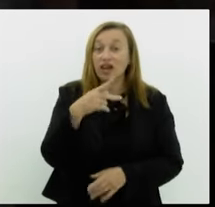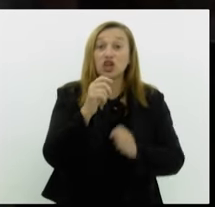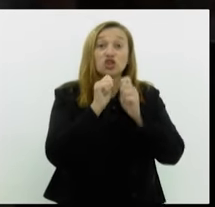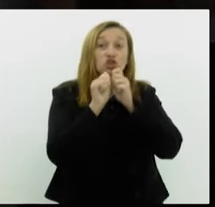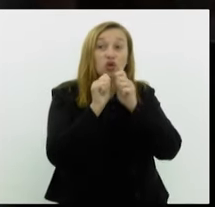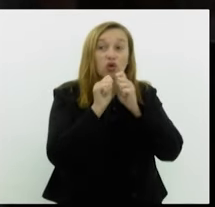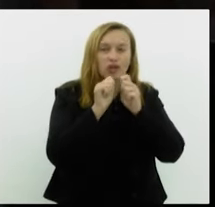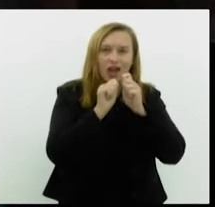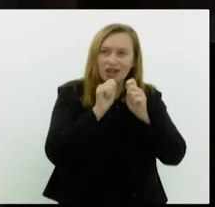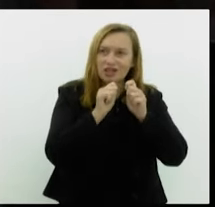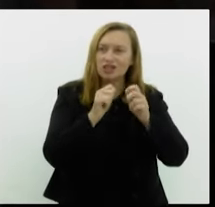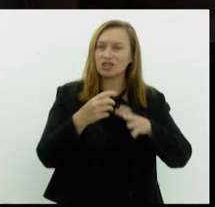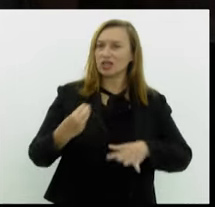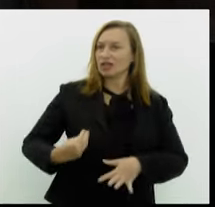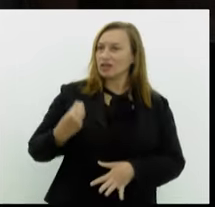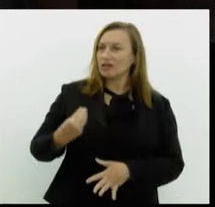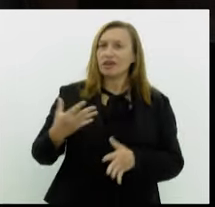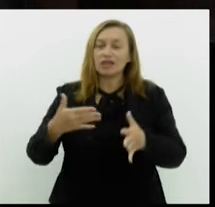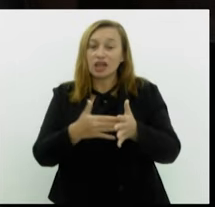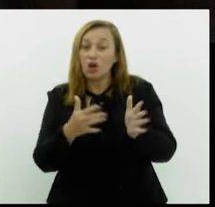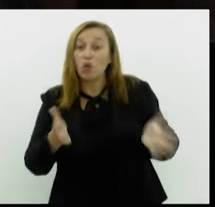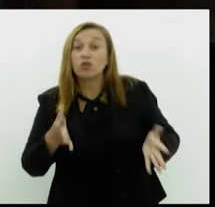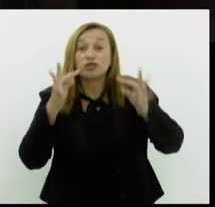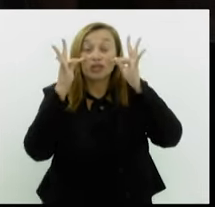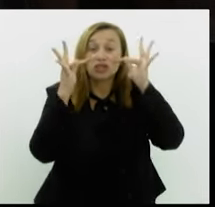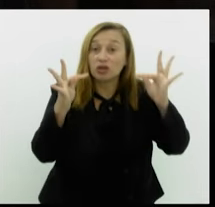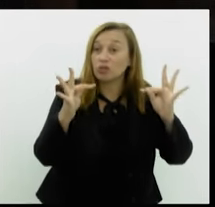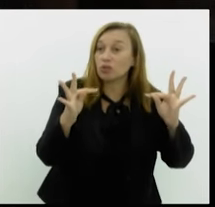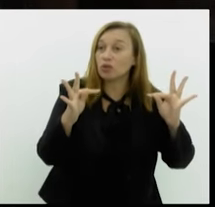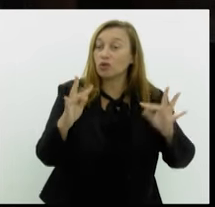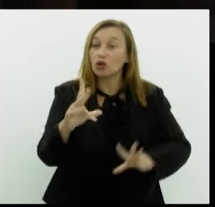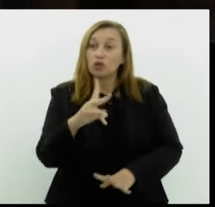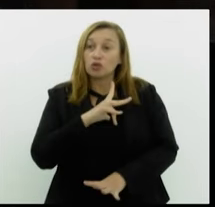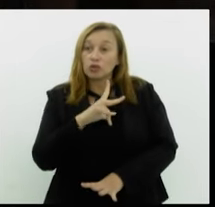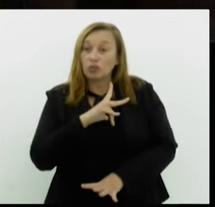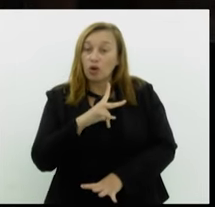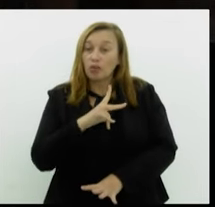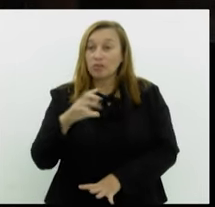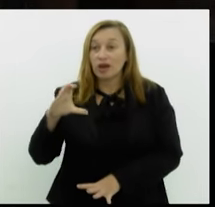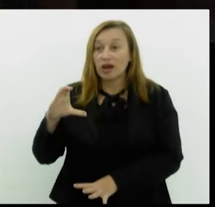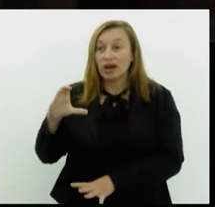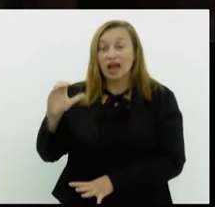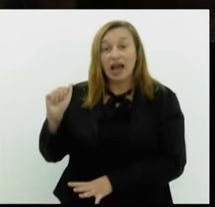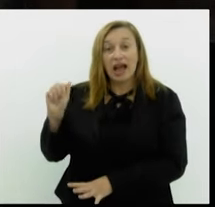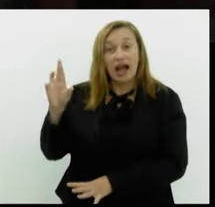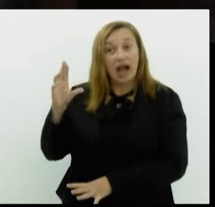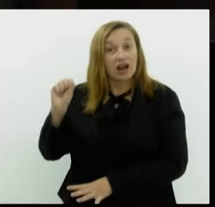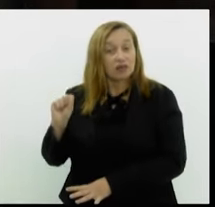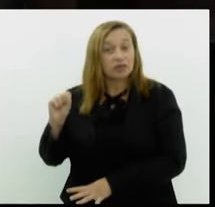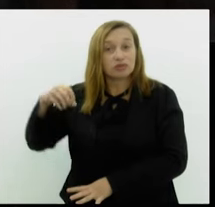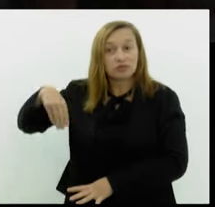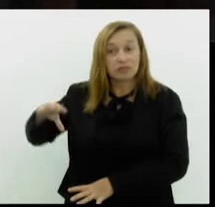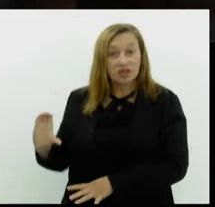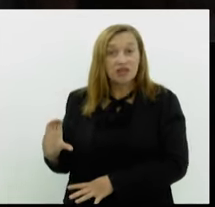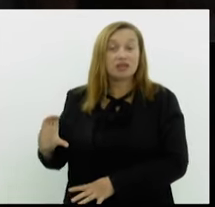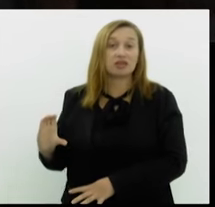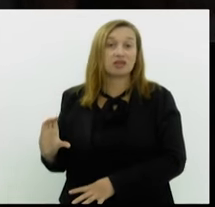jornalistas que ainda estão vivos, que testemunharam, o próprio Carlos Mink, que foi guerrilheiro,